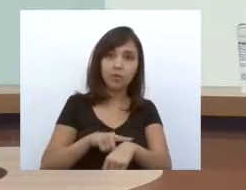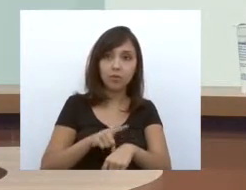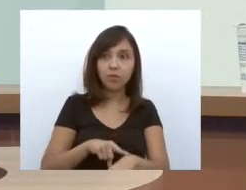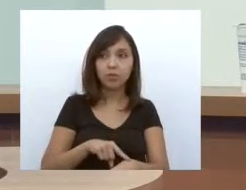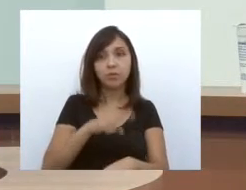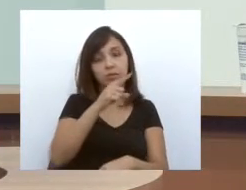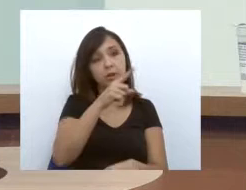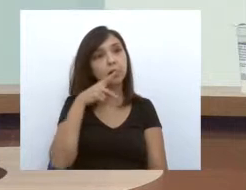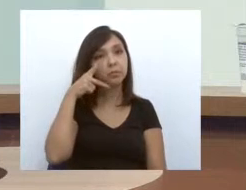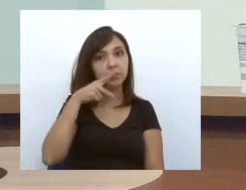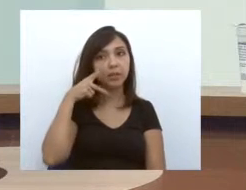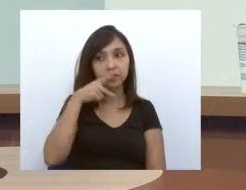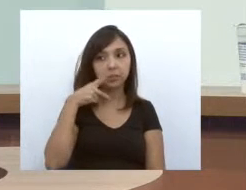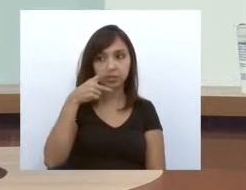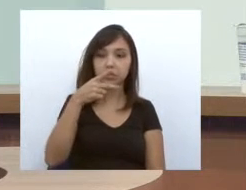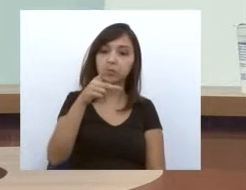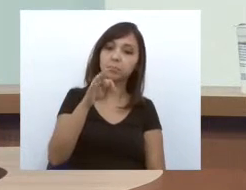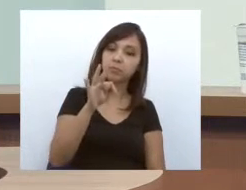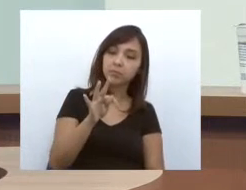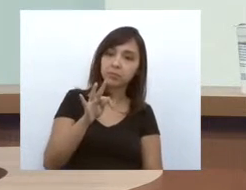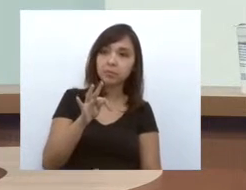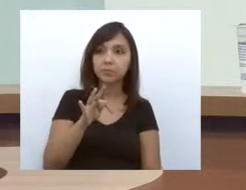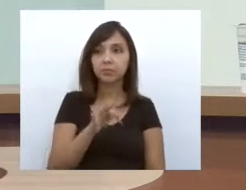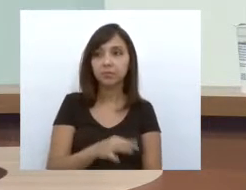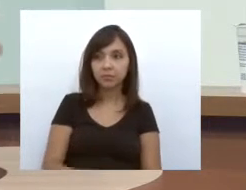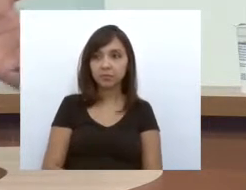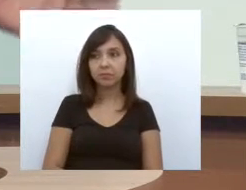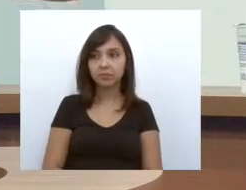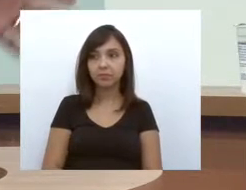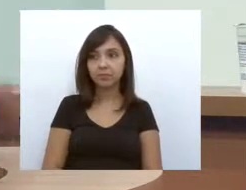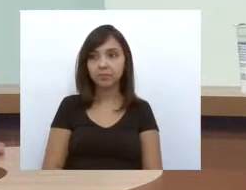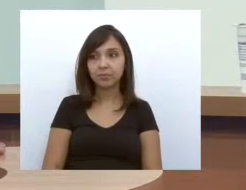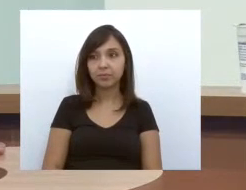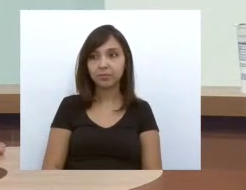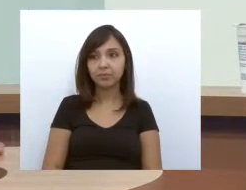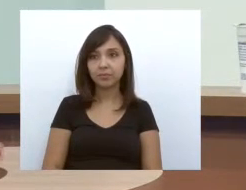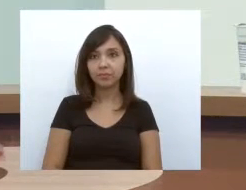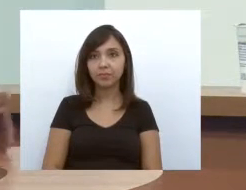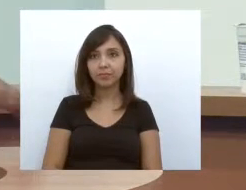contra o partido do PT, que não dá para falar.